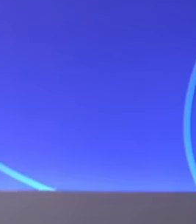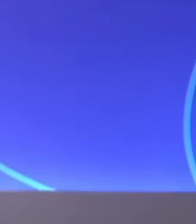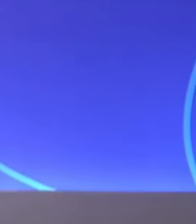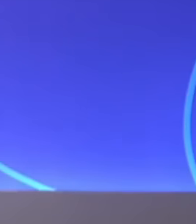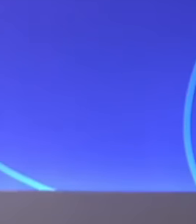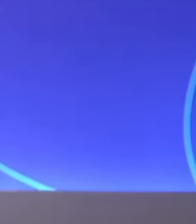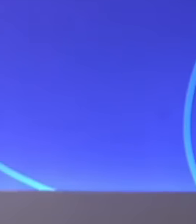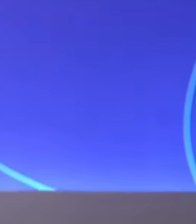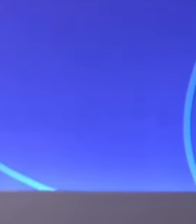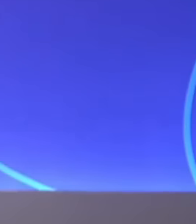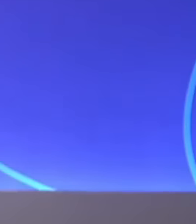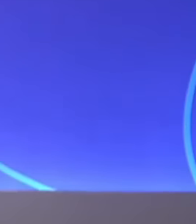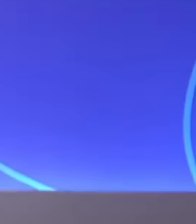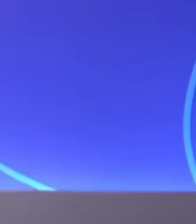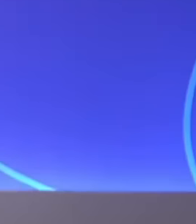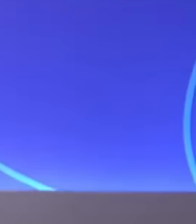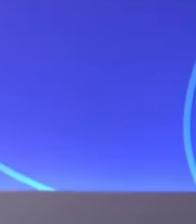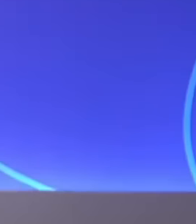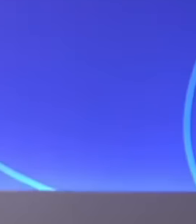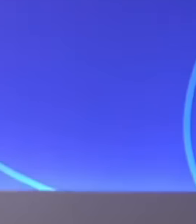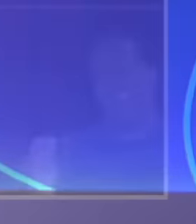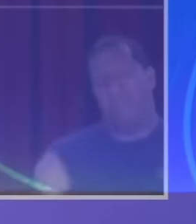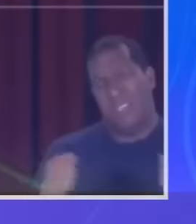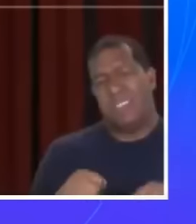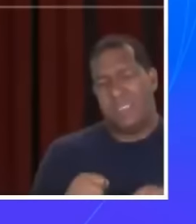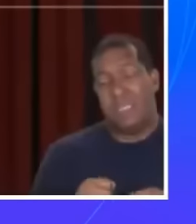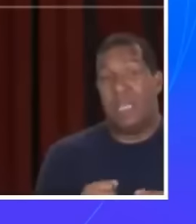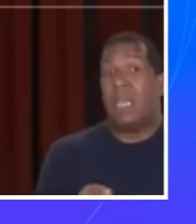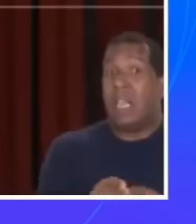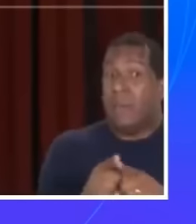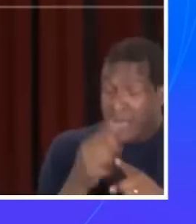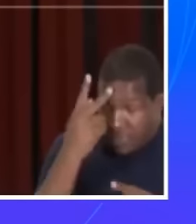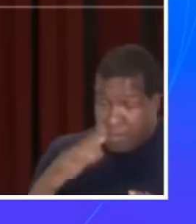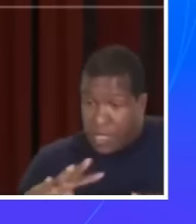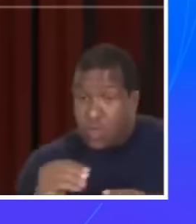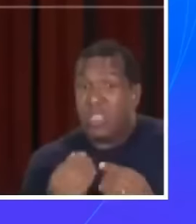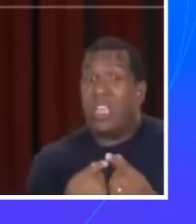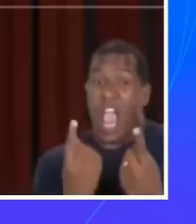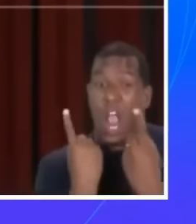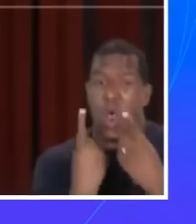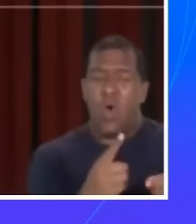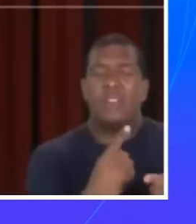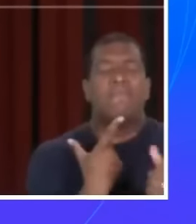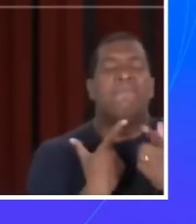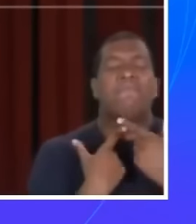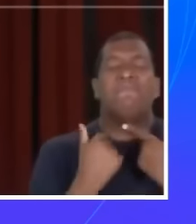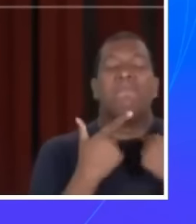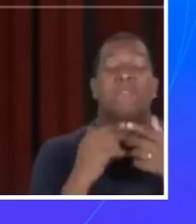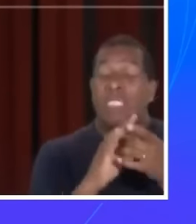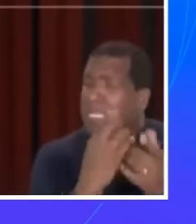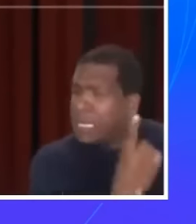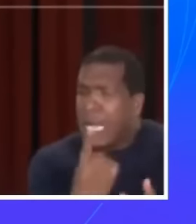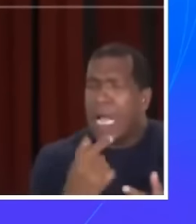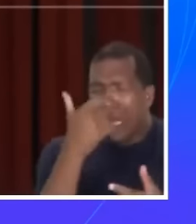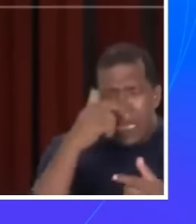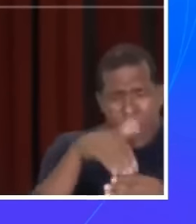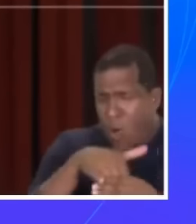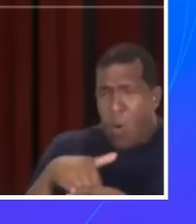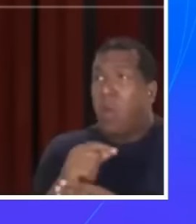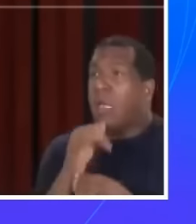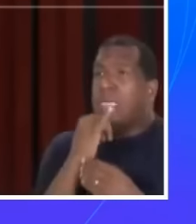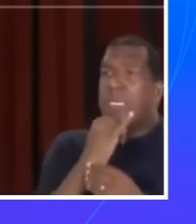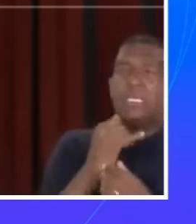determinou a suspensão do X no Brasil Moraes entendeu que o x não